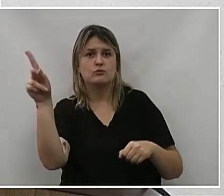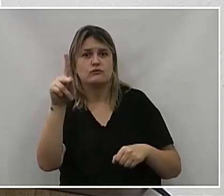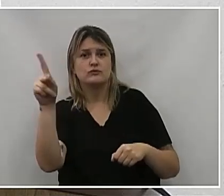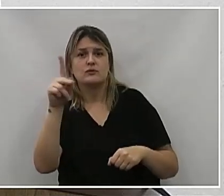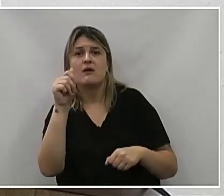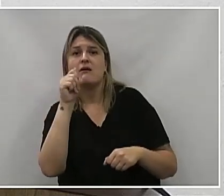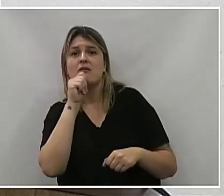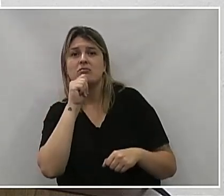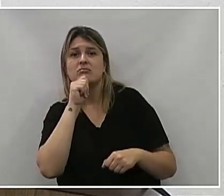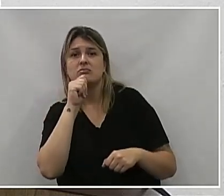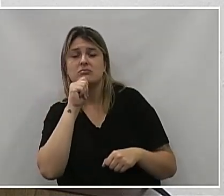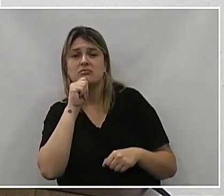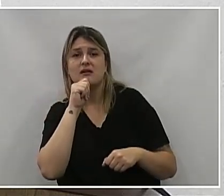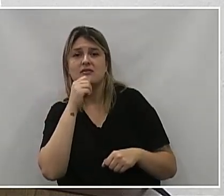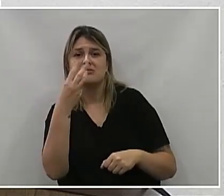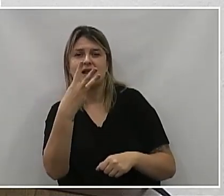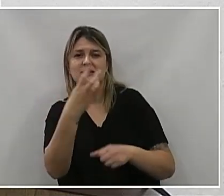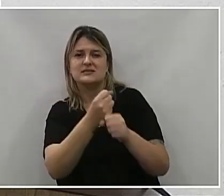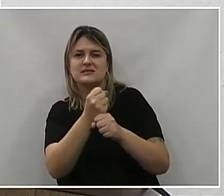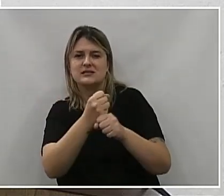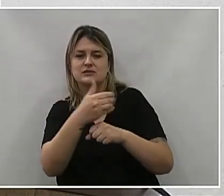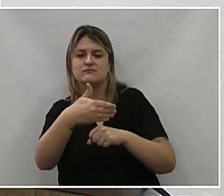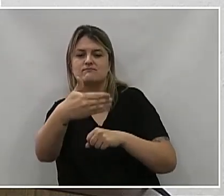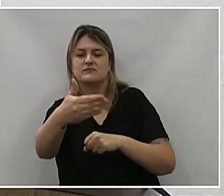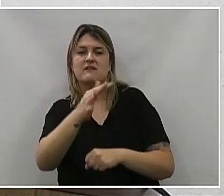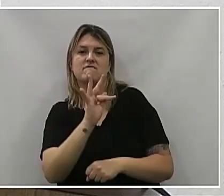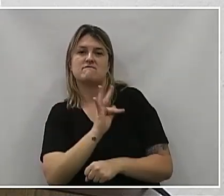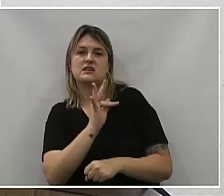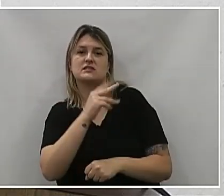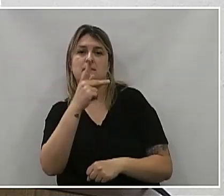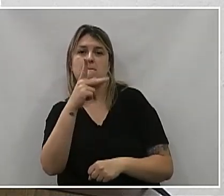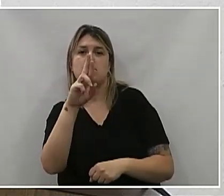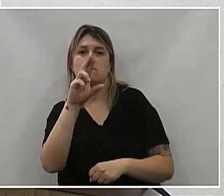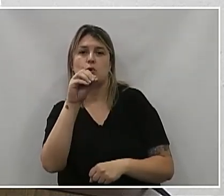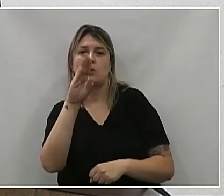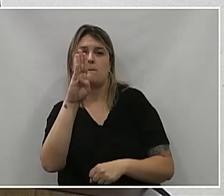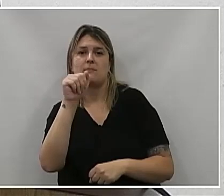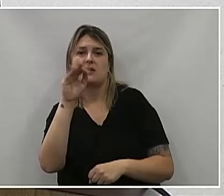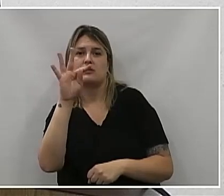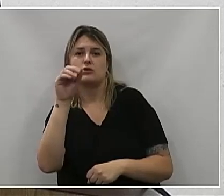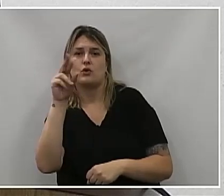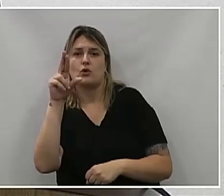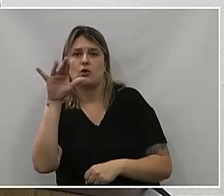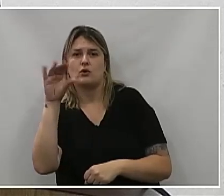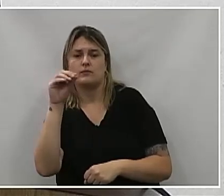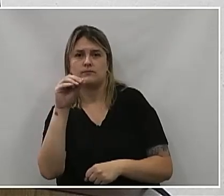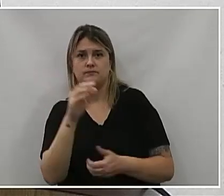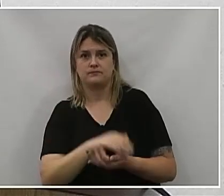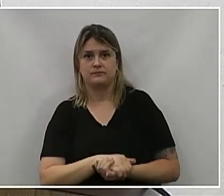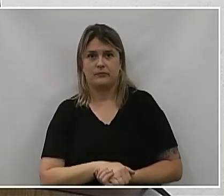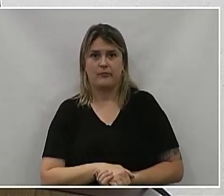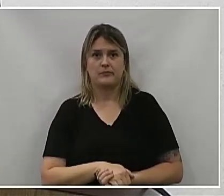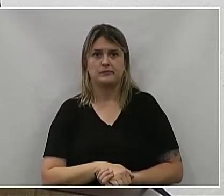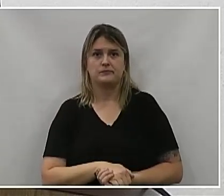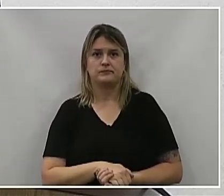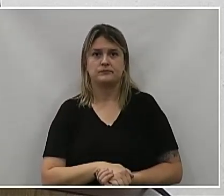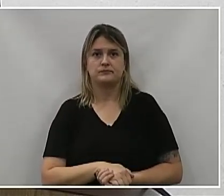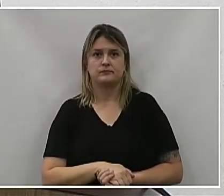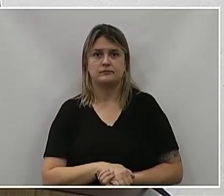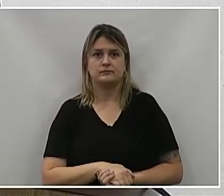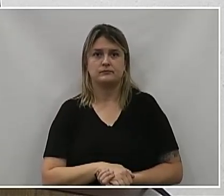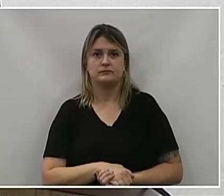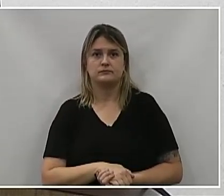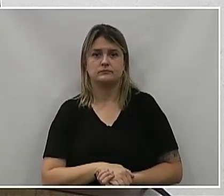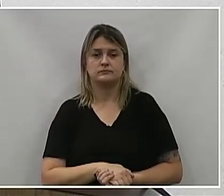que ainda estavam em estágio probatório. Professores que foram concursados em 2015 e em 2016 começaram a fazer mestrado e